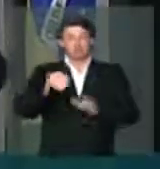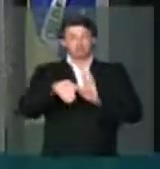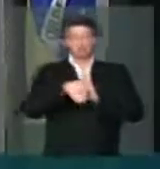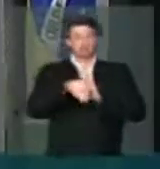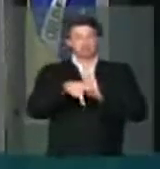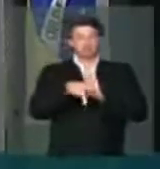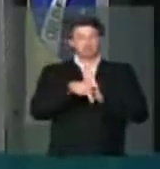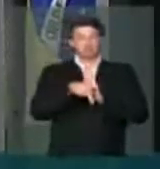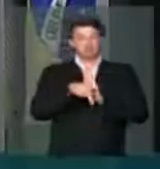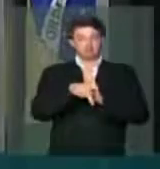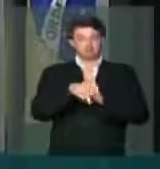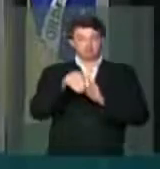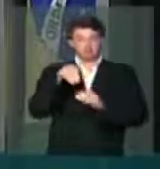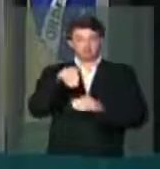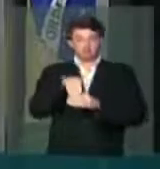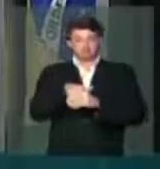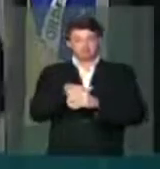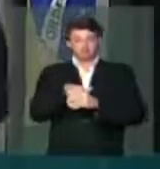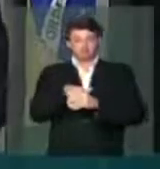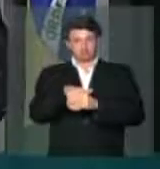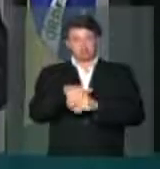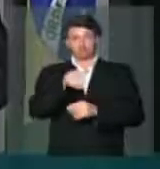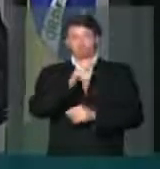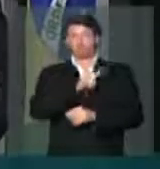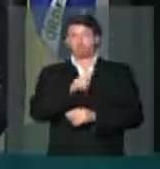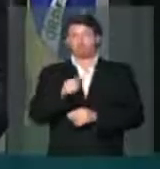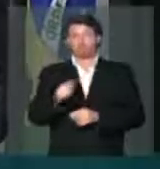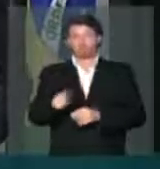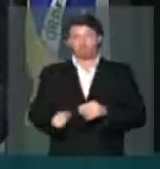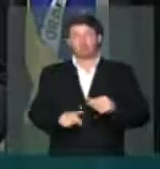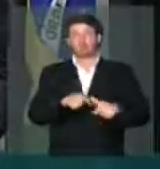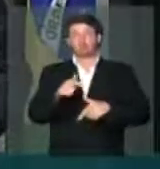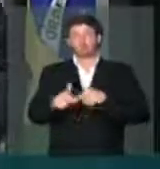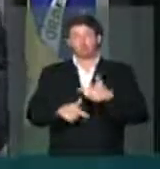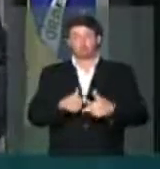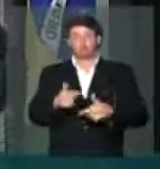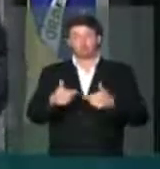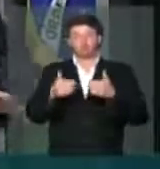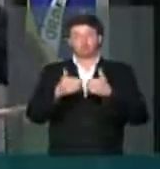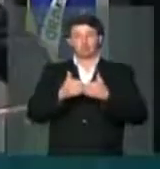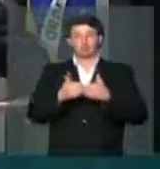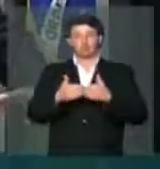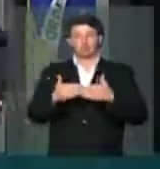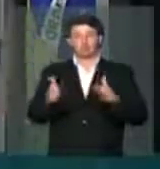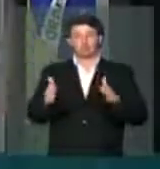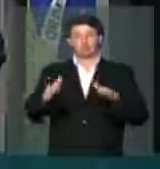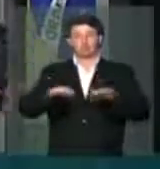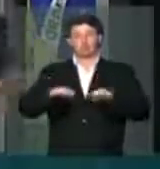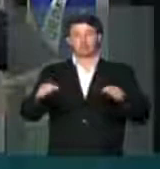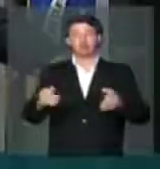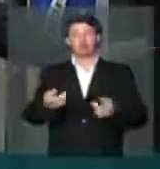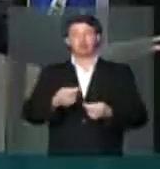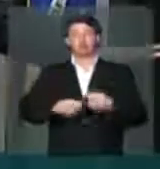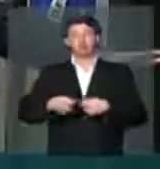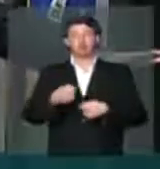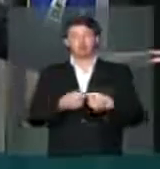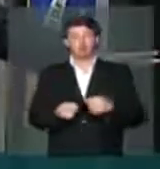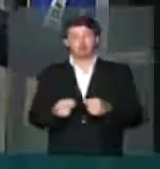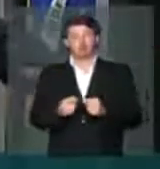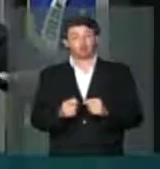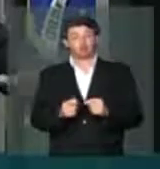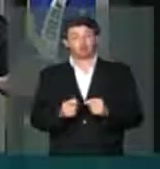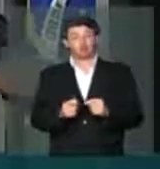MP vai para votação, o governo trabalhando, abrindo o balcão e alargando o